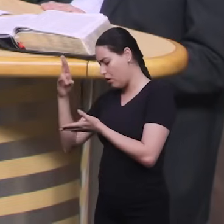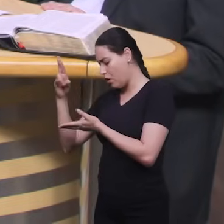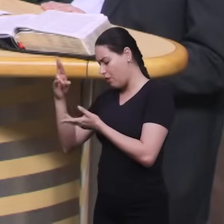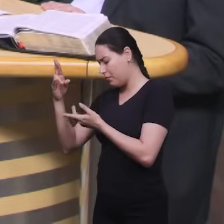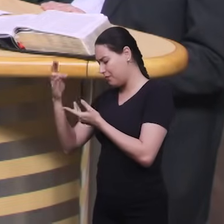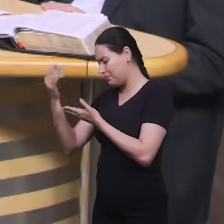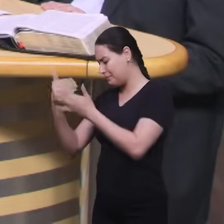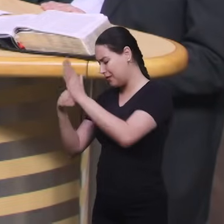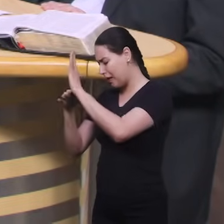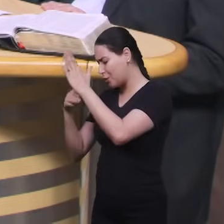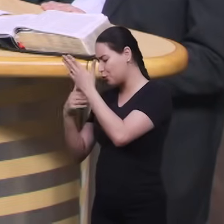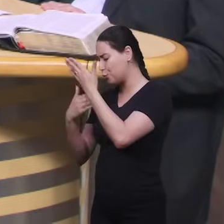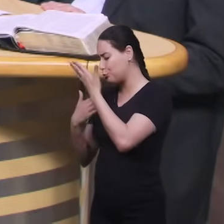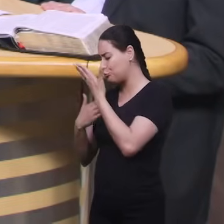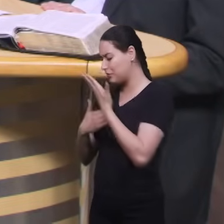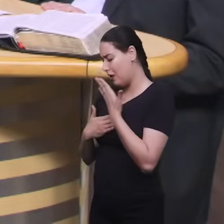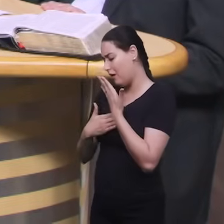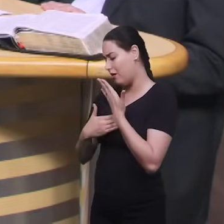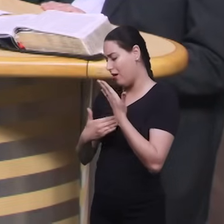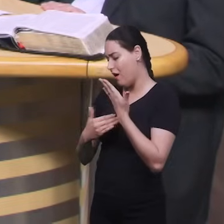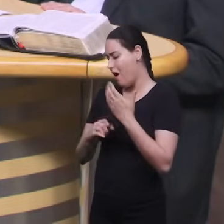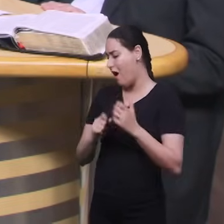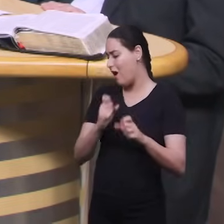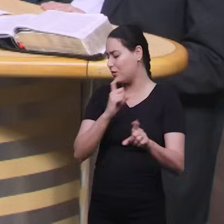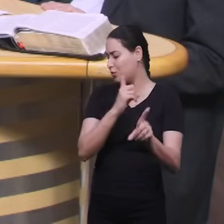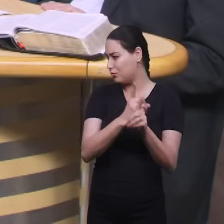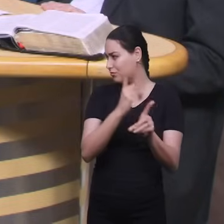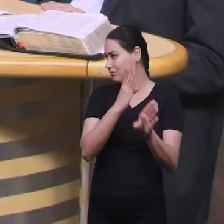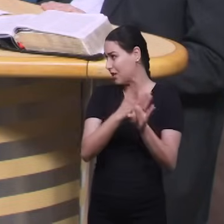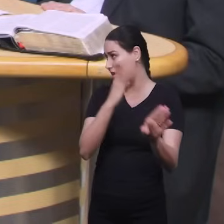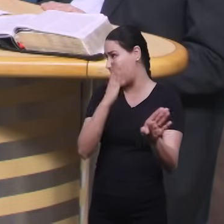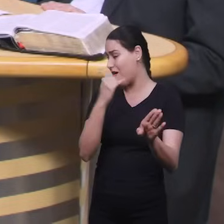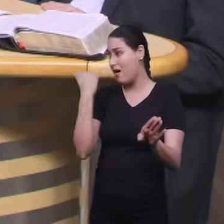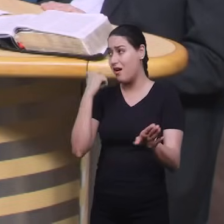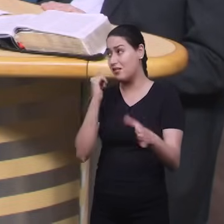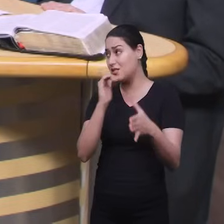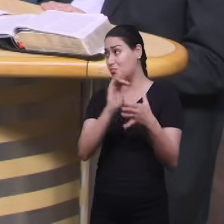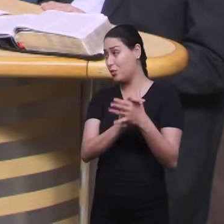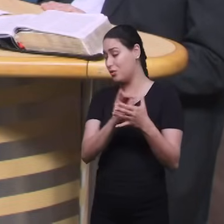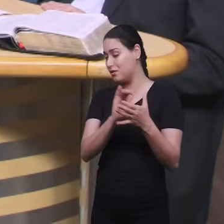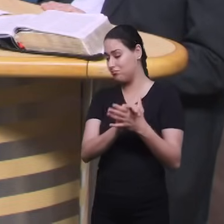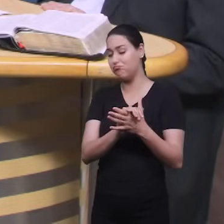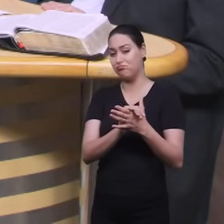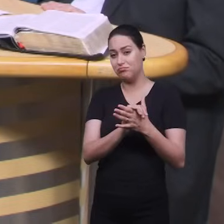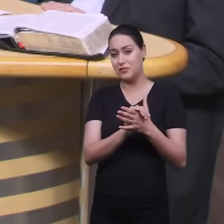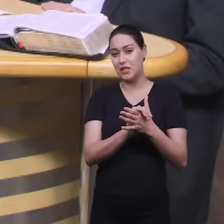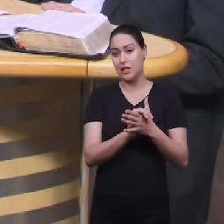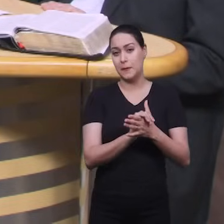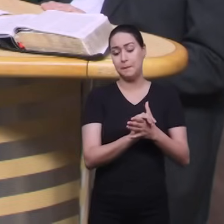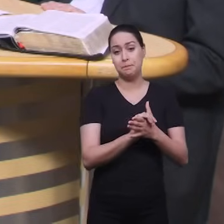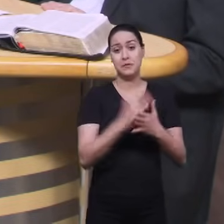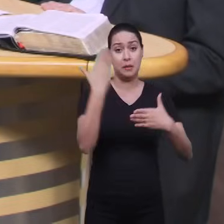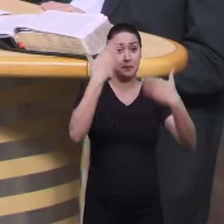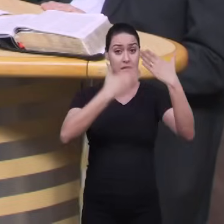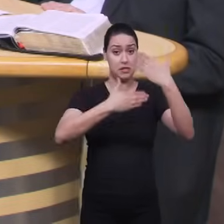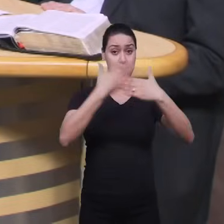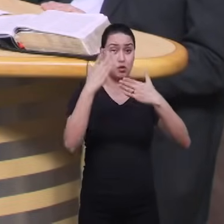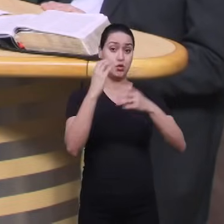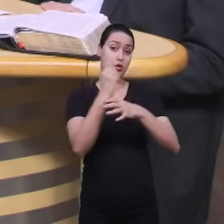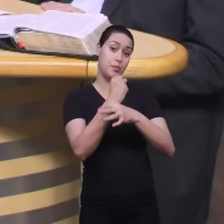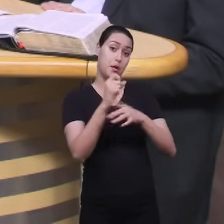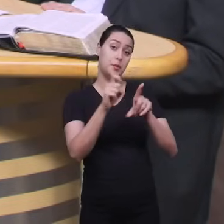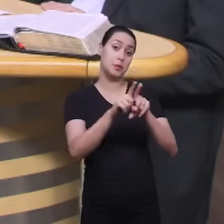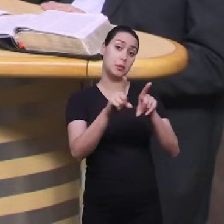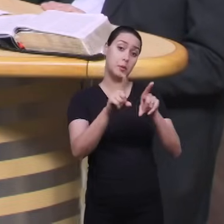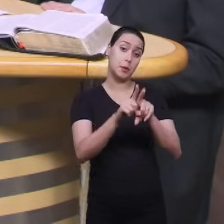exercício da sua mordomia e por isso ele foi vitorioso né Não só diante de Abraão mas também dentro do projeto de Deus